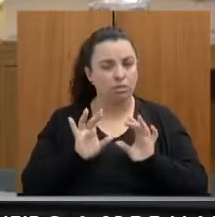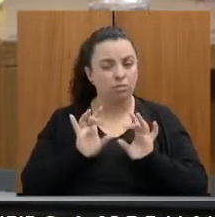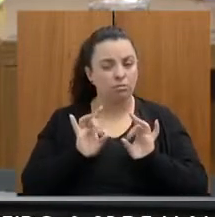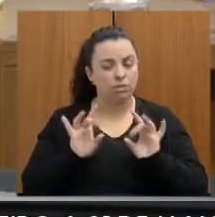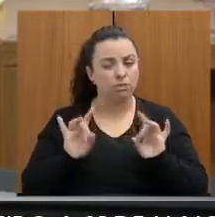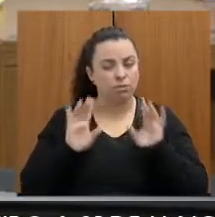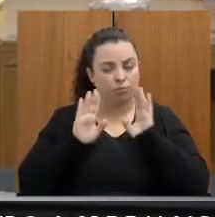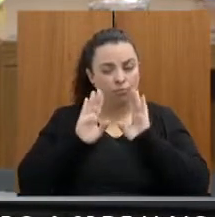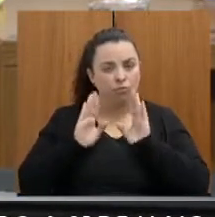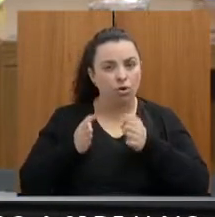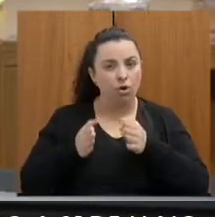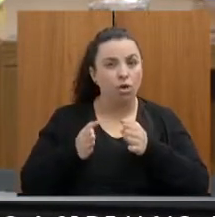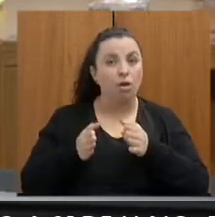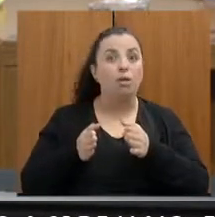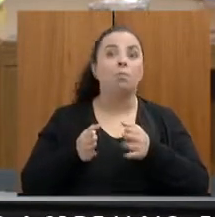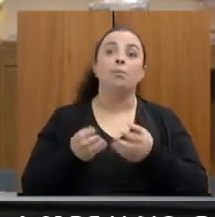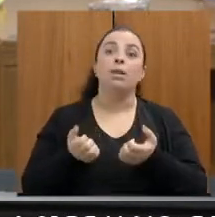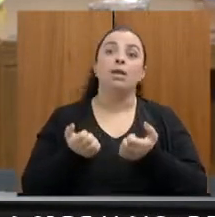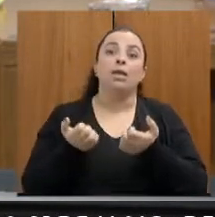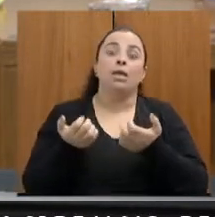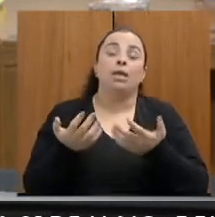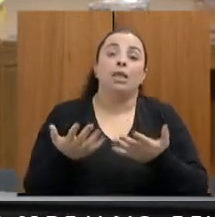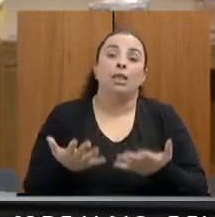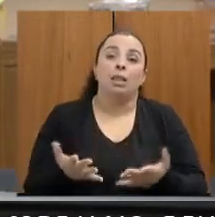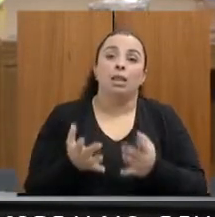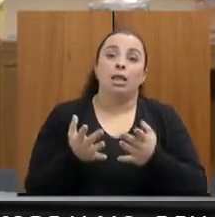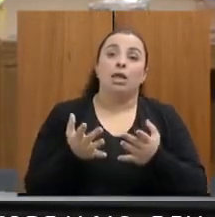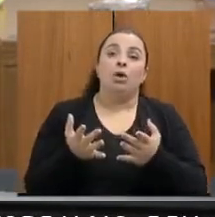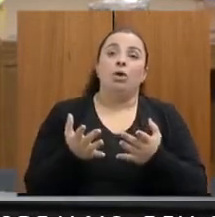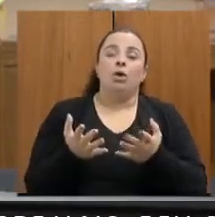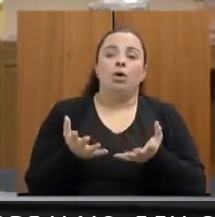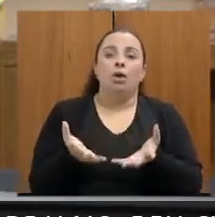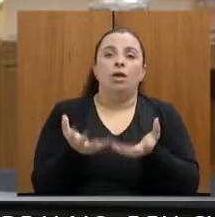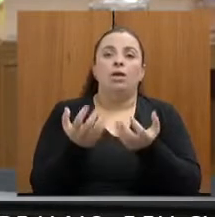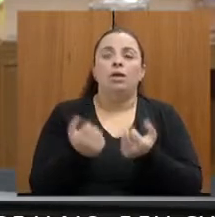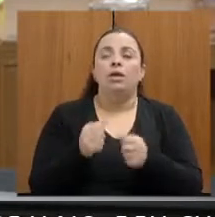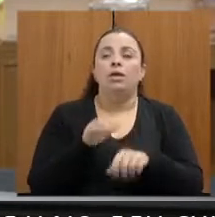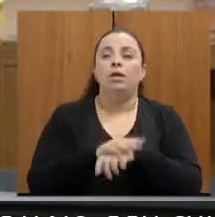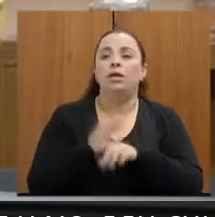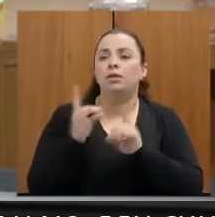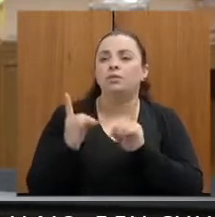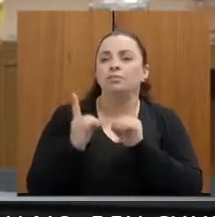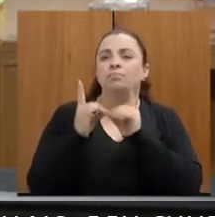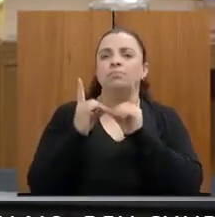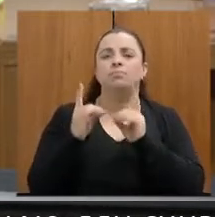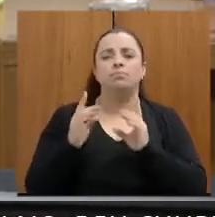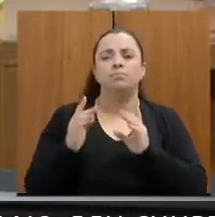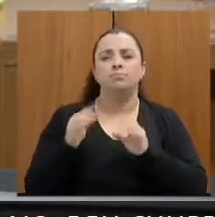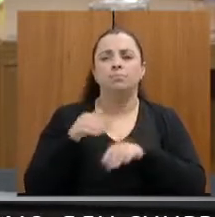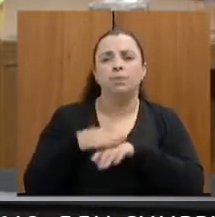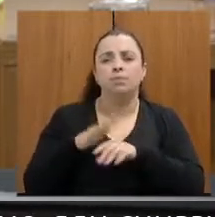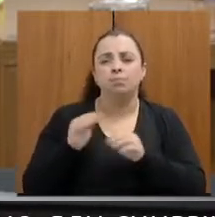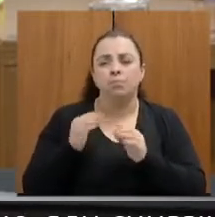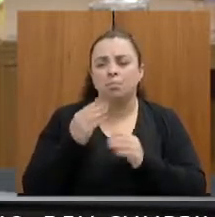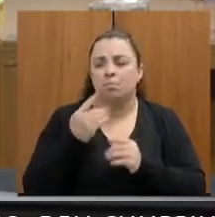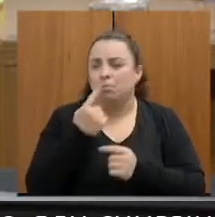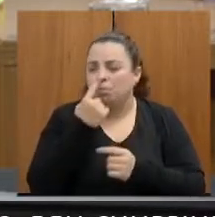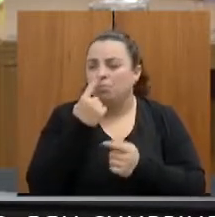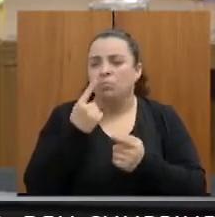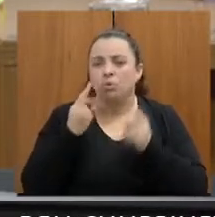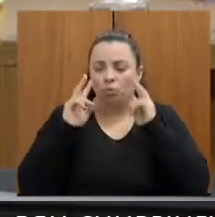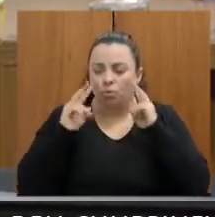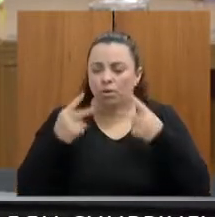além de permitir um atendimento mais próximo mais humanizado da população desafogar